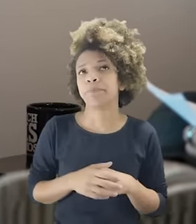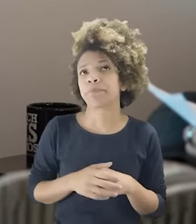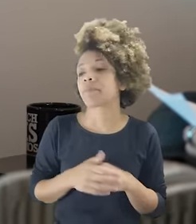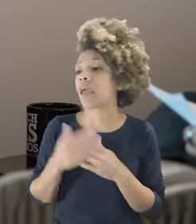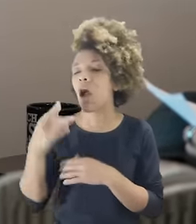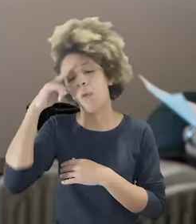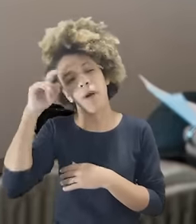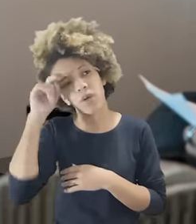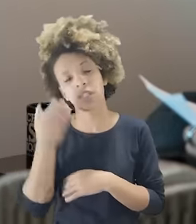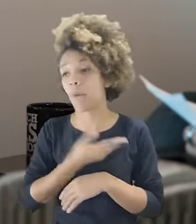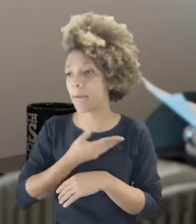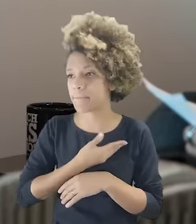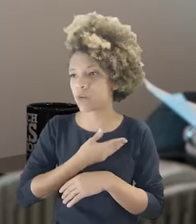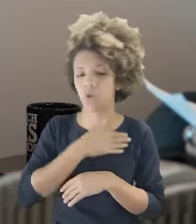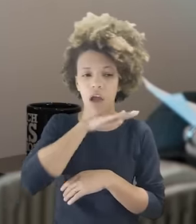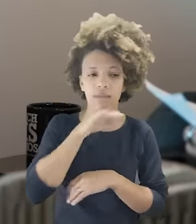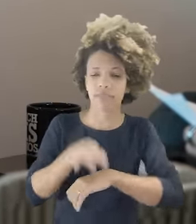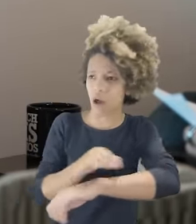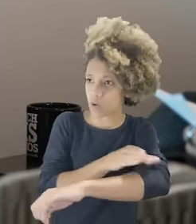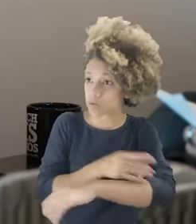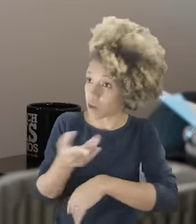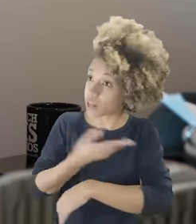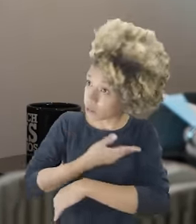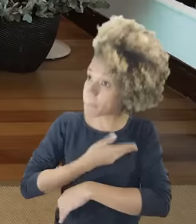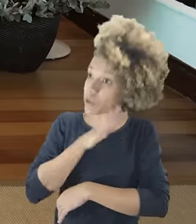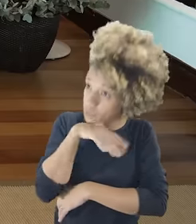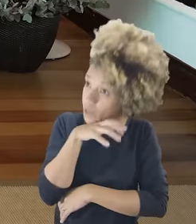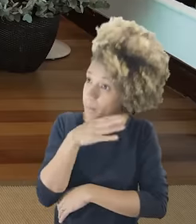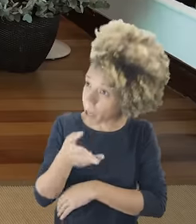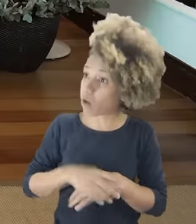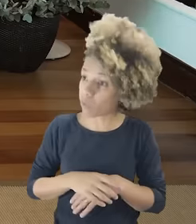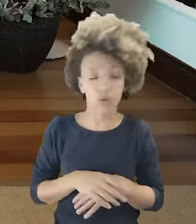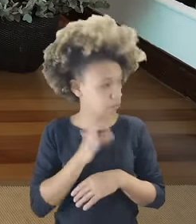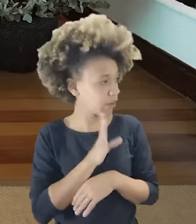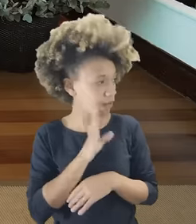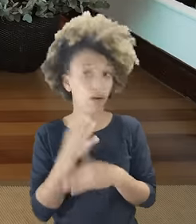o Fulano o Maurício é um amigo da onça Olha que bacana ele é amigo do animal